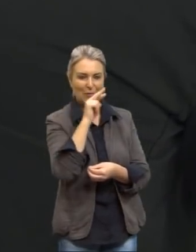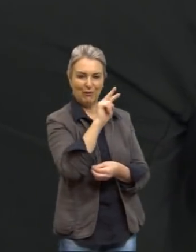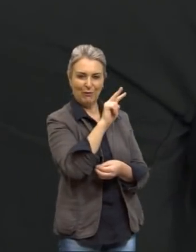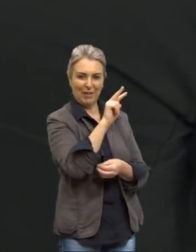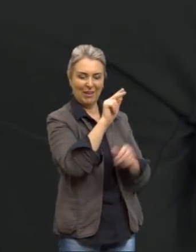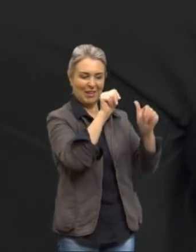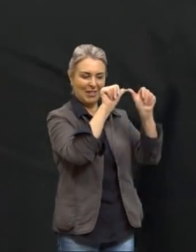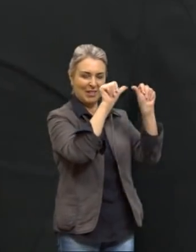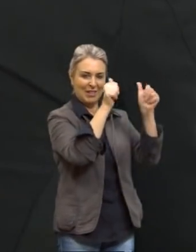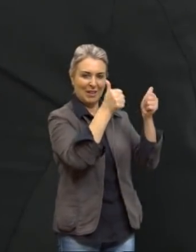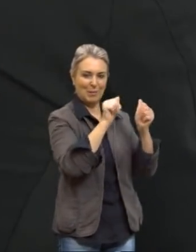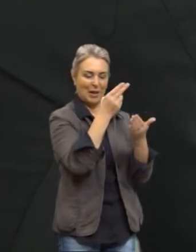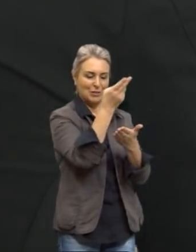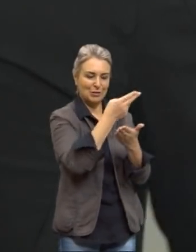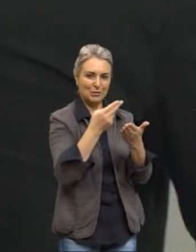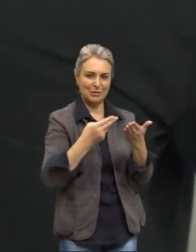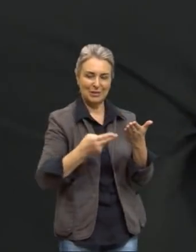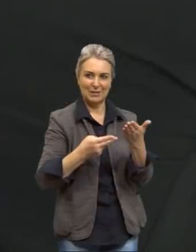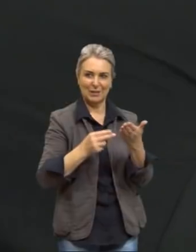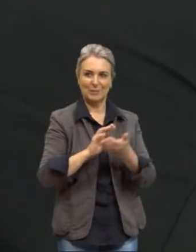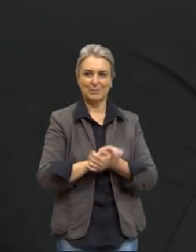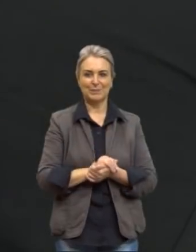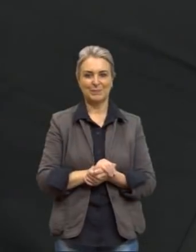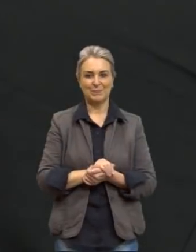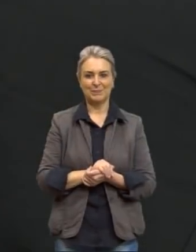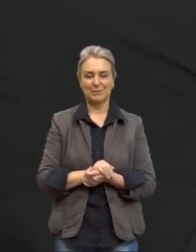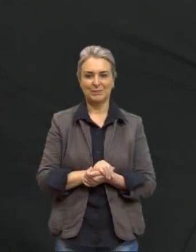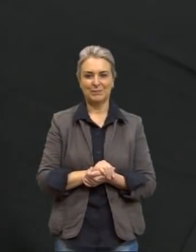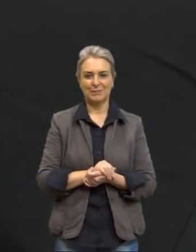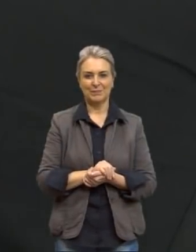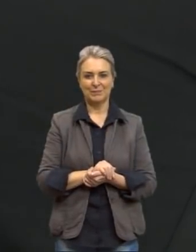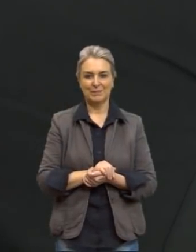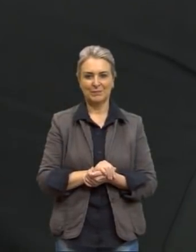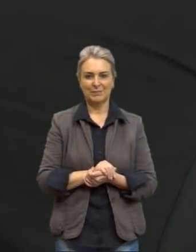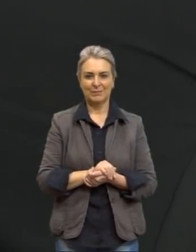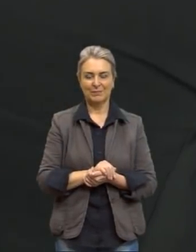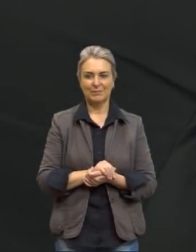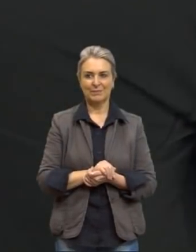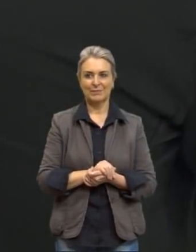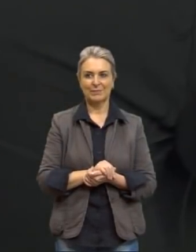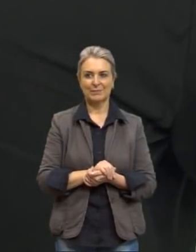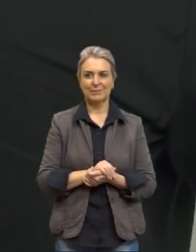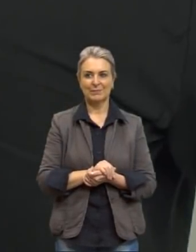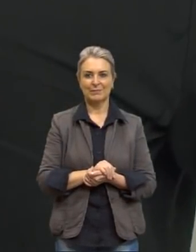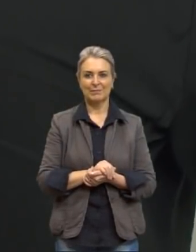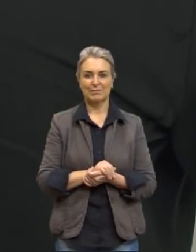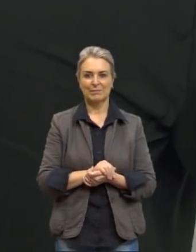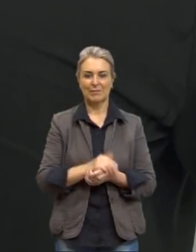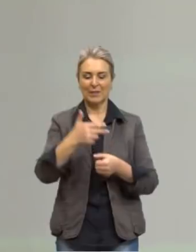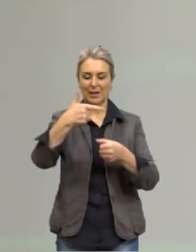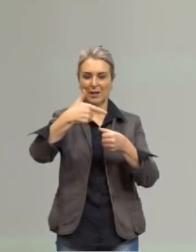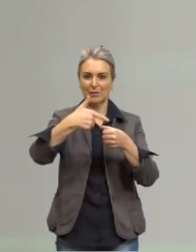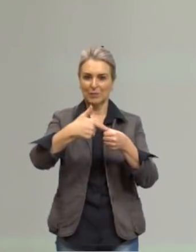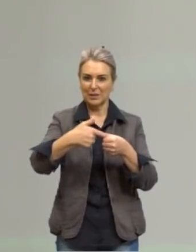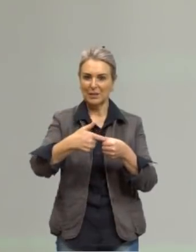era 50 e aqui eu voltei agora a água